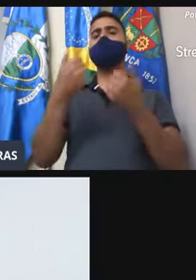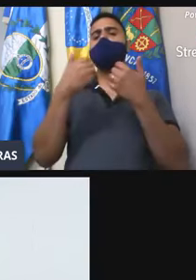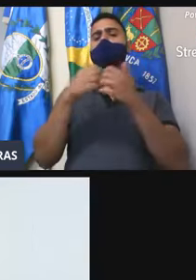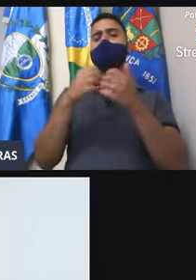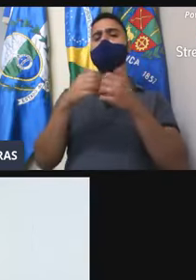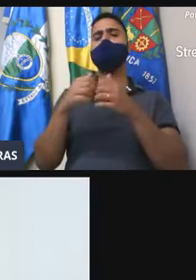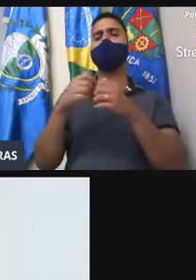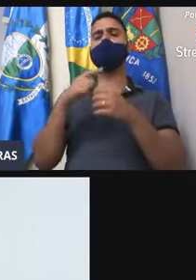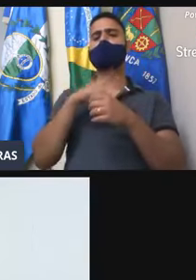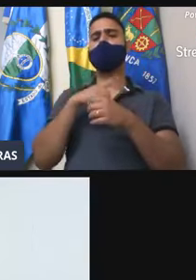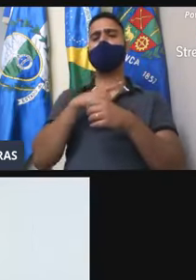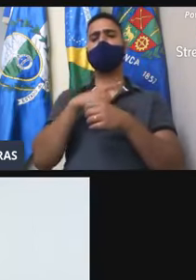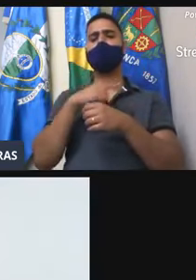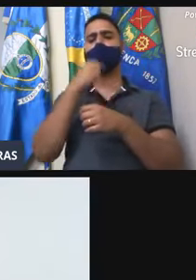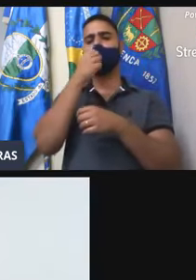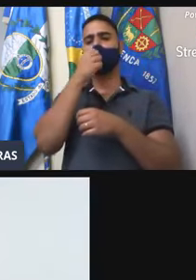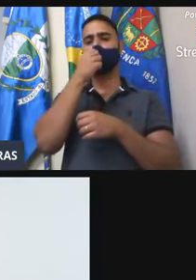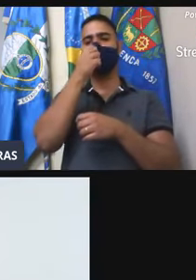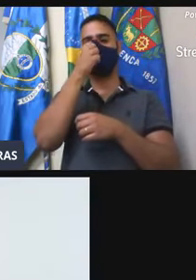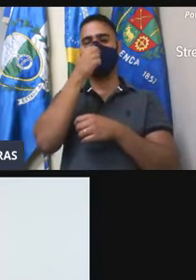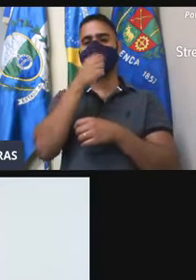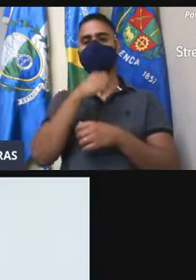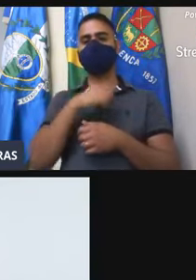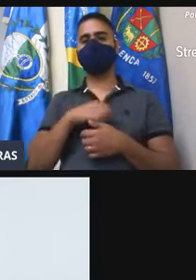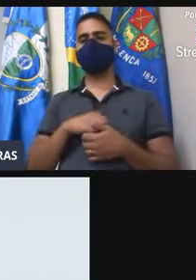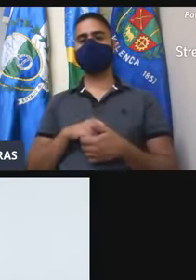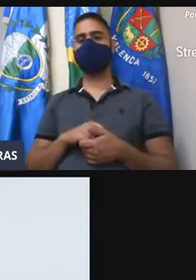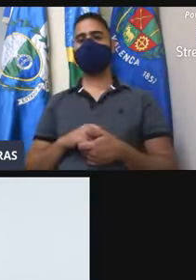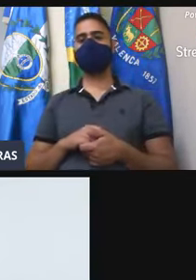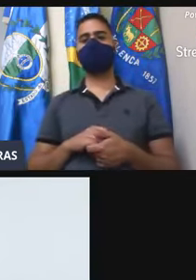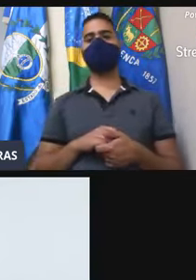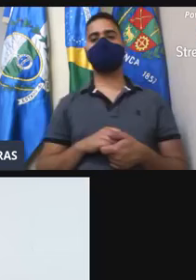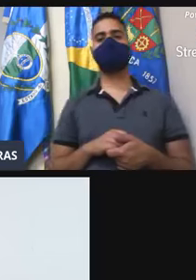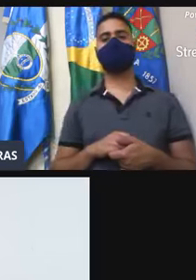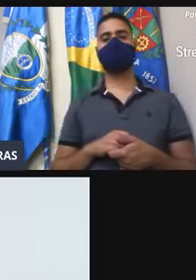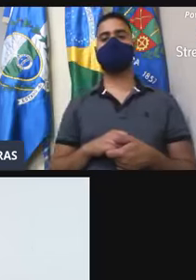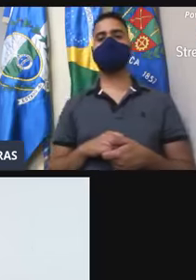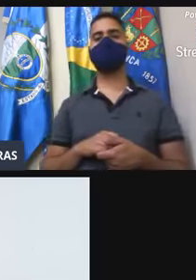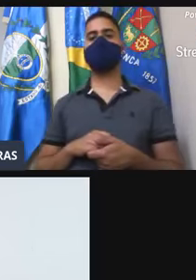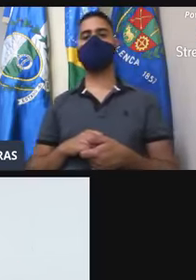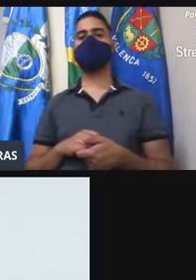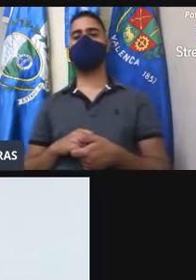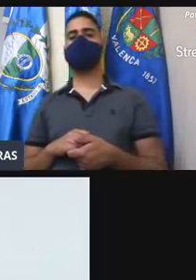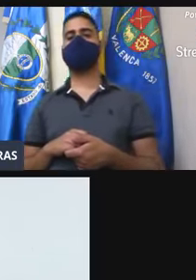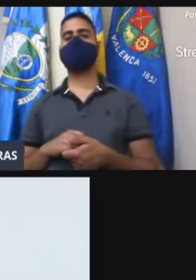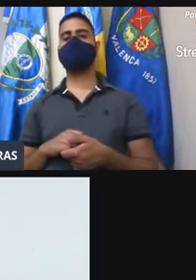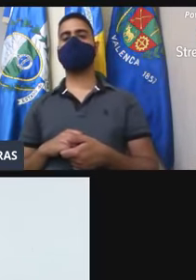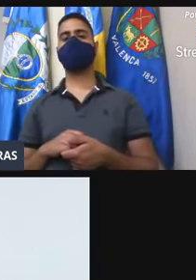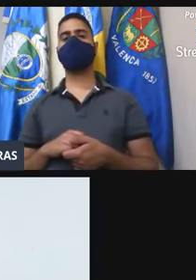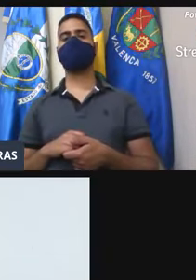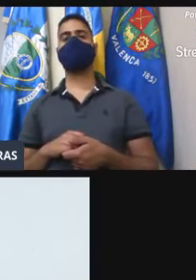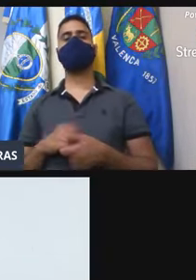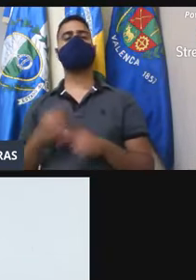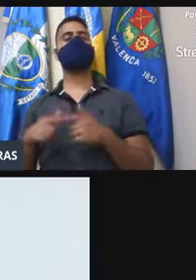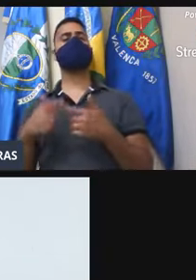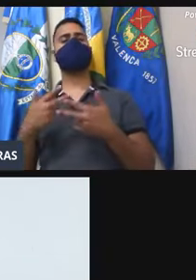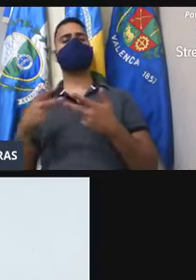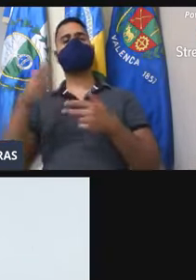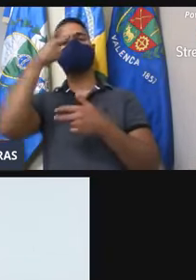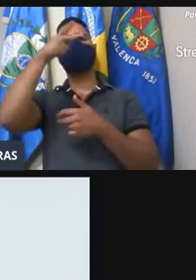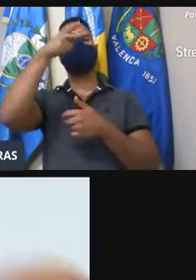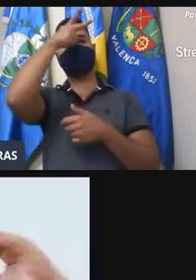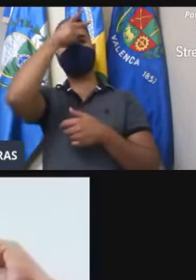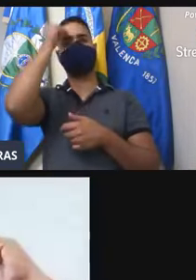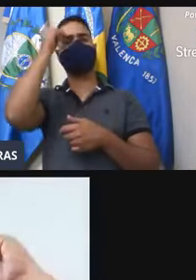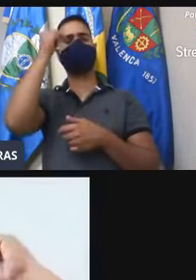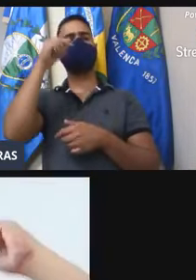diversos entulhos lá, e eu faço um apelo, eu não jogo entulho na rua, porque quanto mais entulho, mais demanda fica para a prefeitura, e não